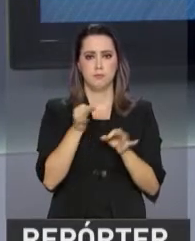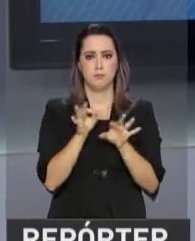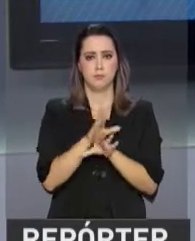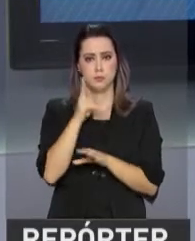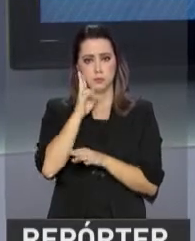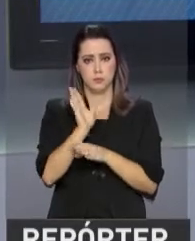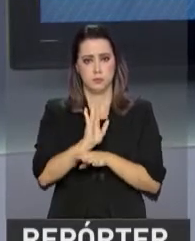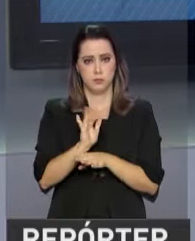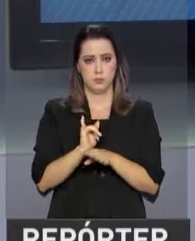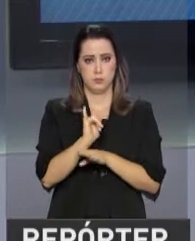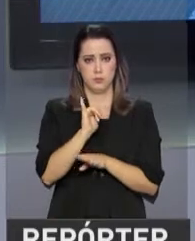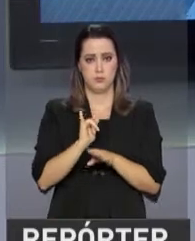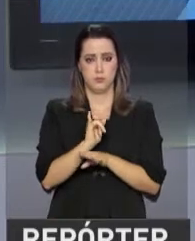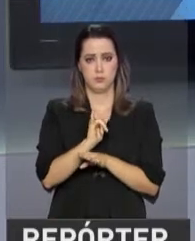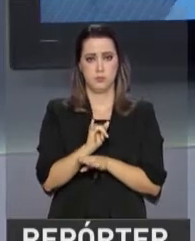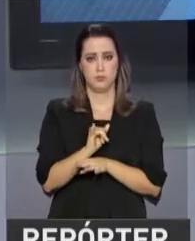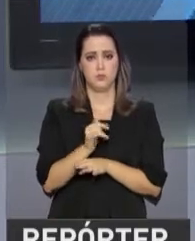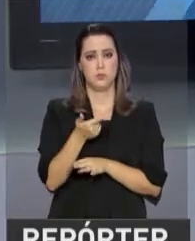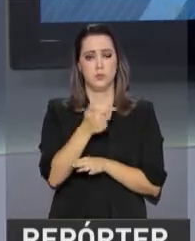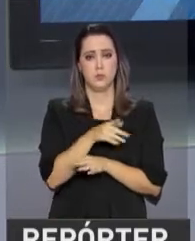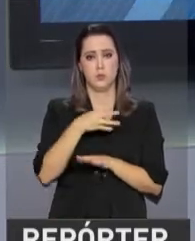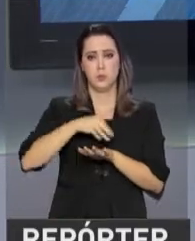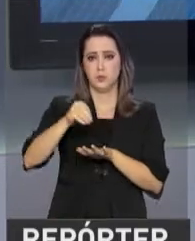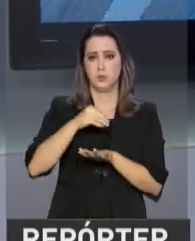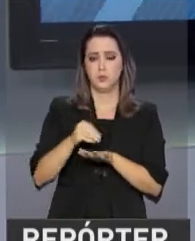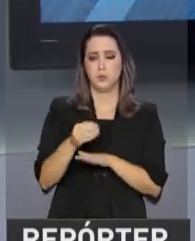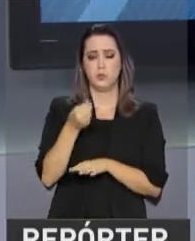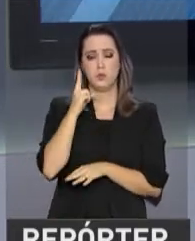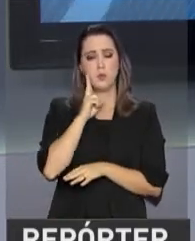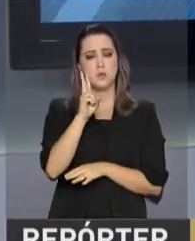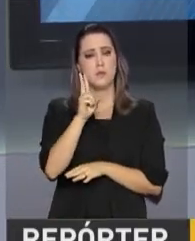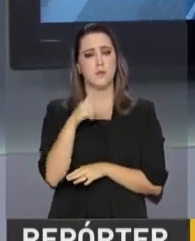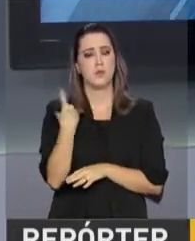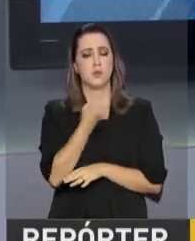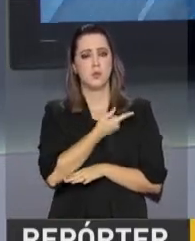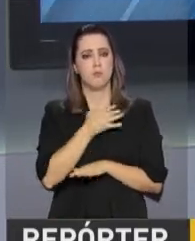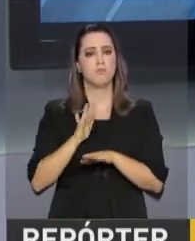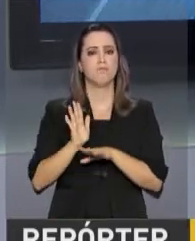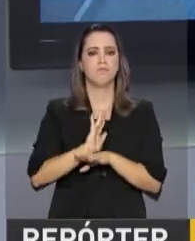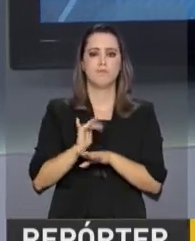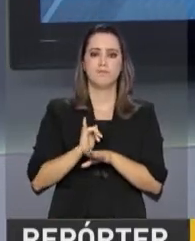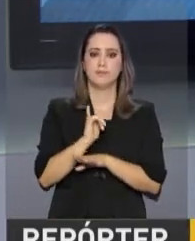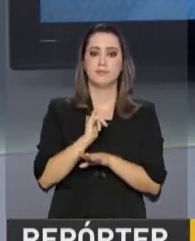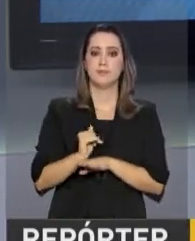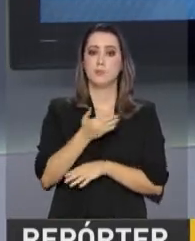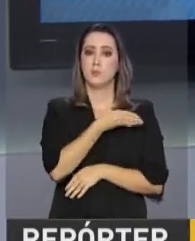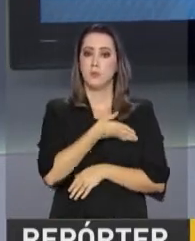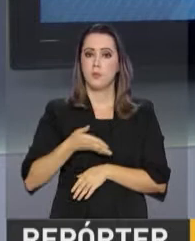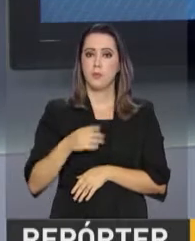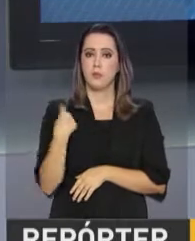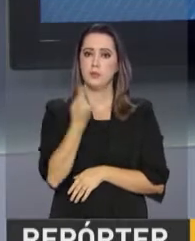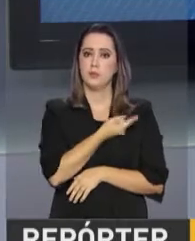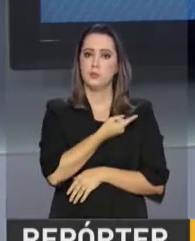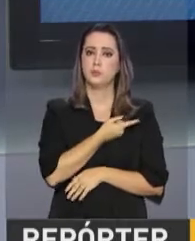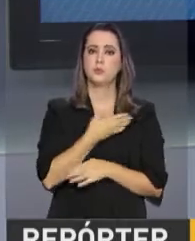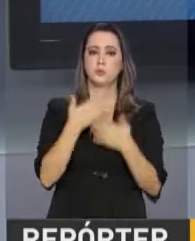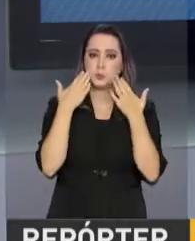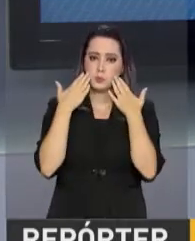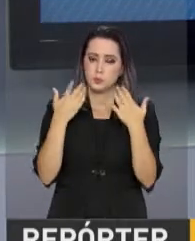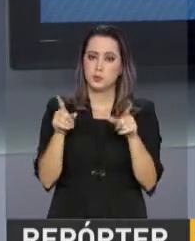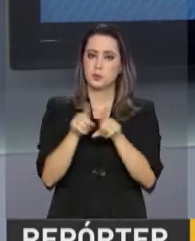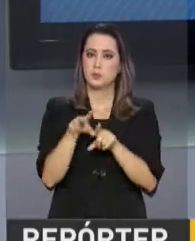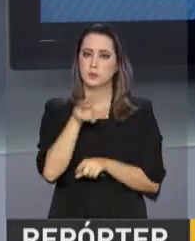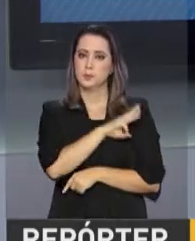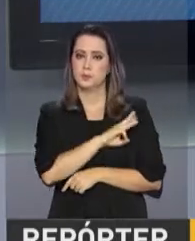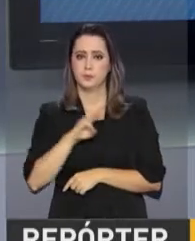mas podemos voltar a qualquer momento com outras informações. Você pode rever as reportagens no YouTube e toda a nossa programação também está na